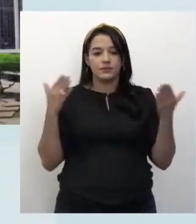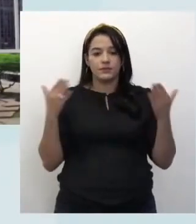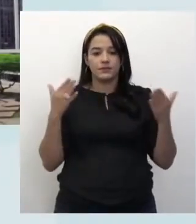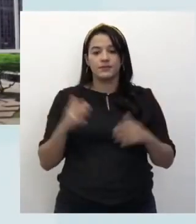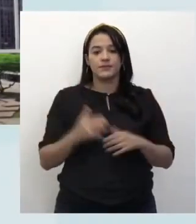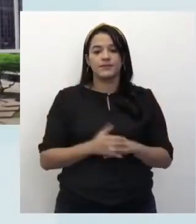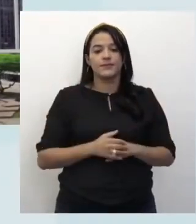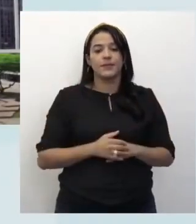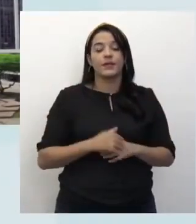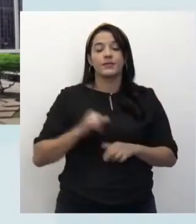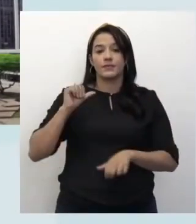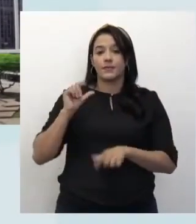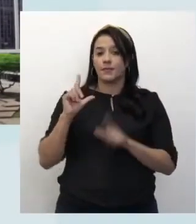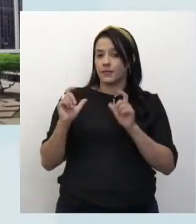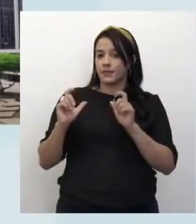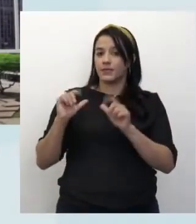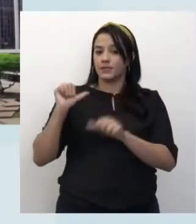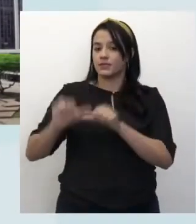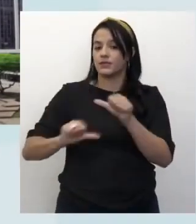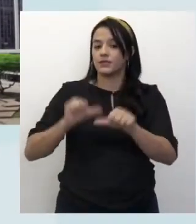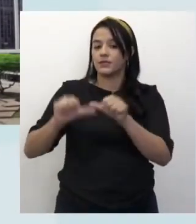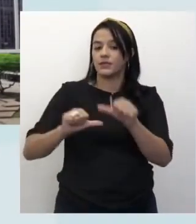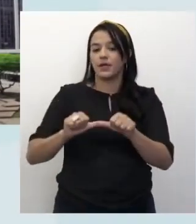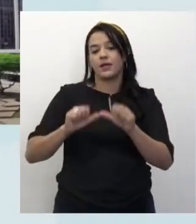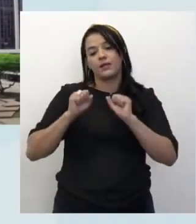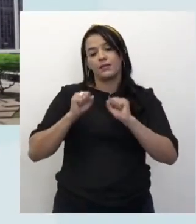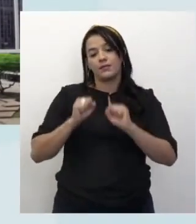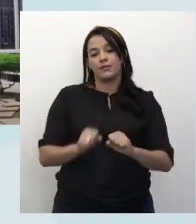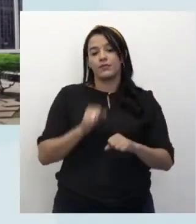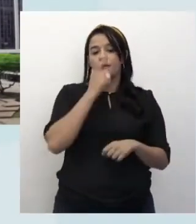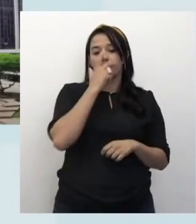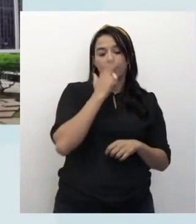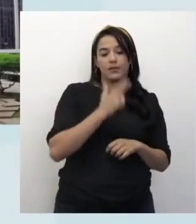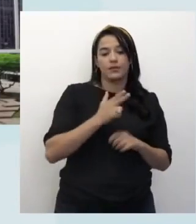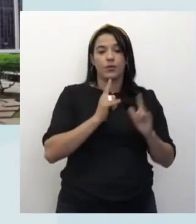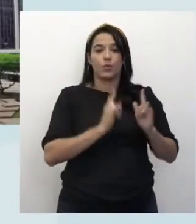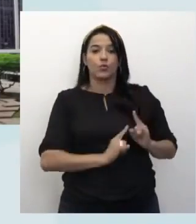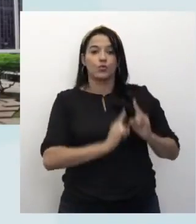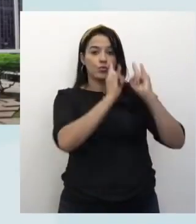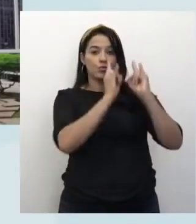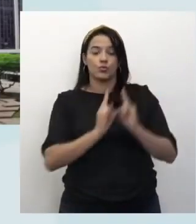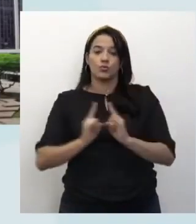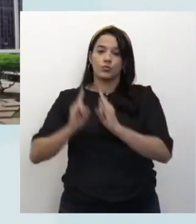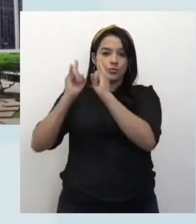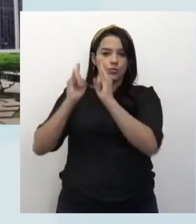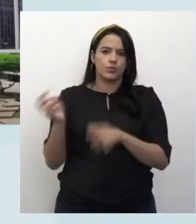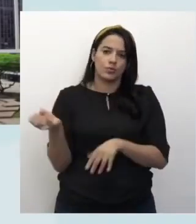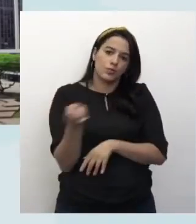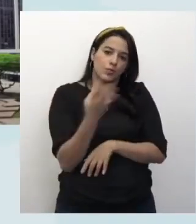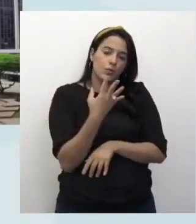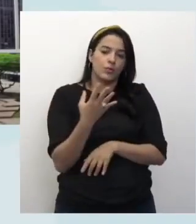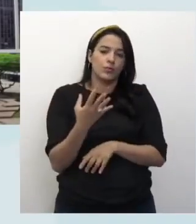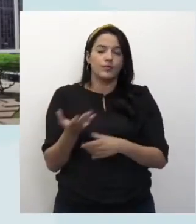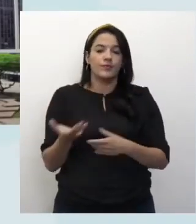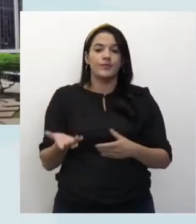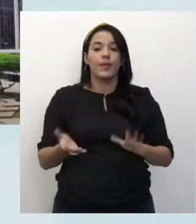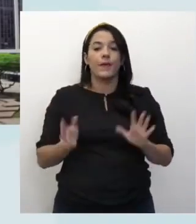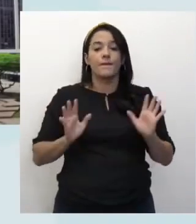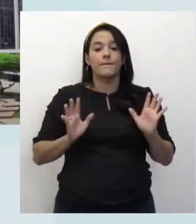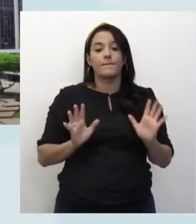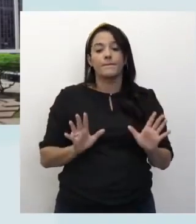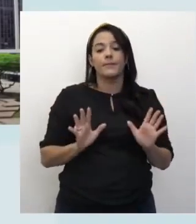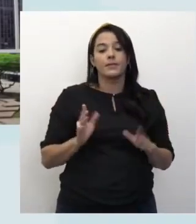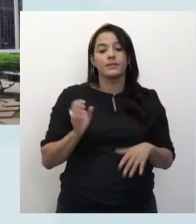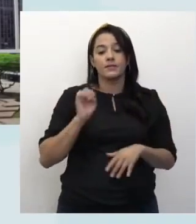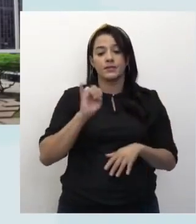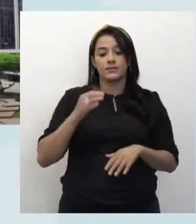paisagem se transforma, mas ela pode ficar até um pouco parecida. É lógico que os edifícios são diferentes, né? Mas tem ainda, né, para quem for